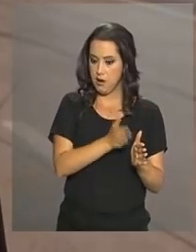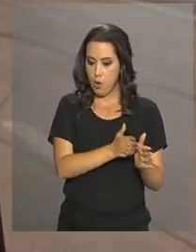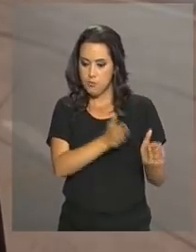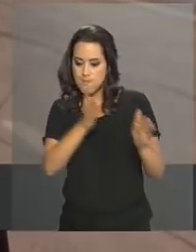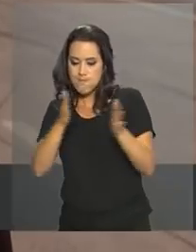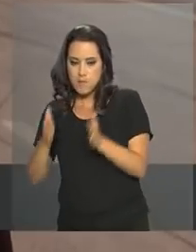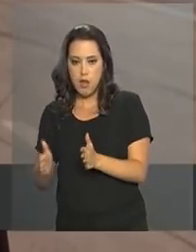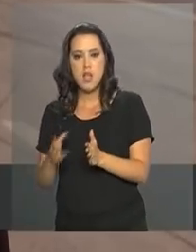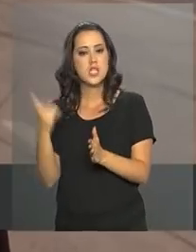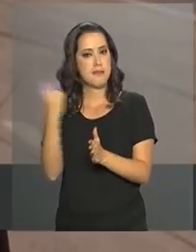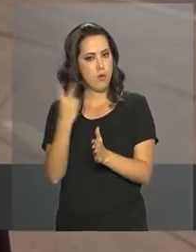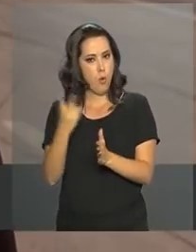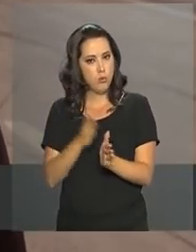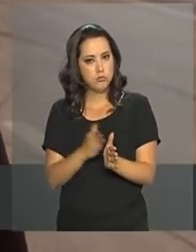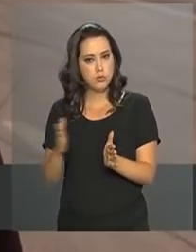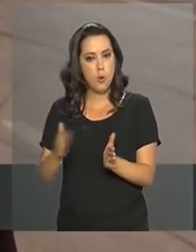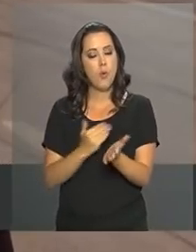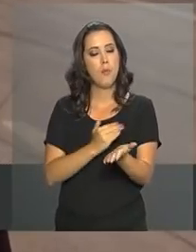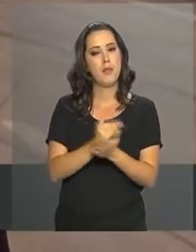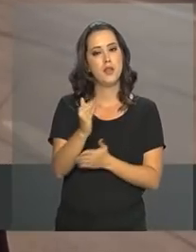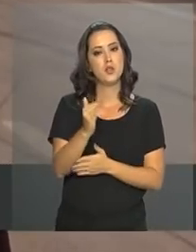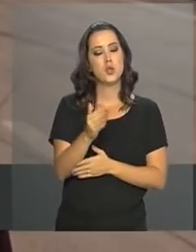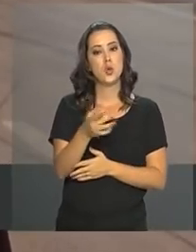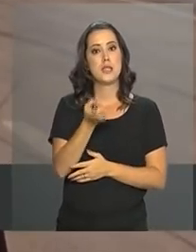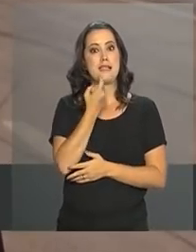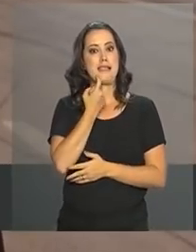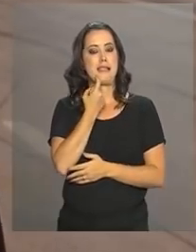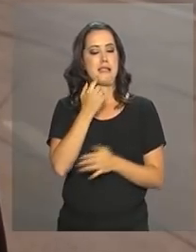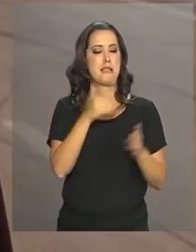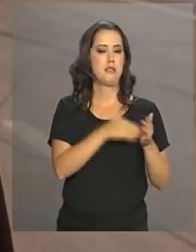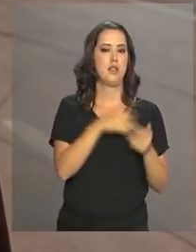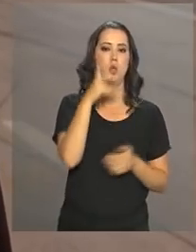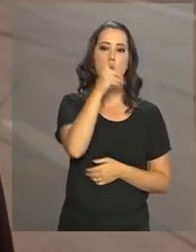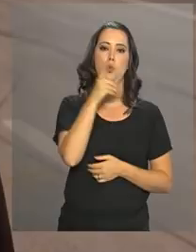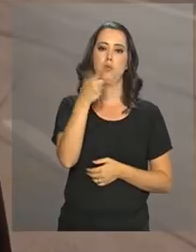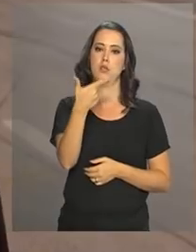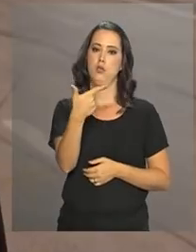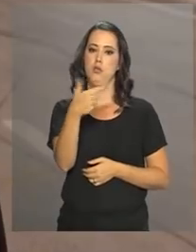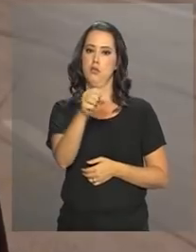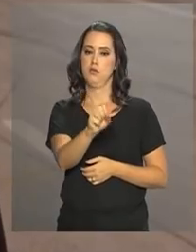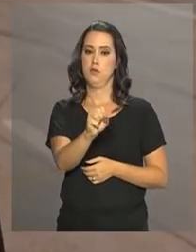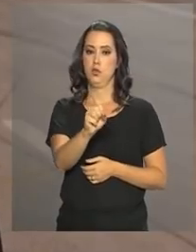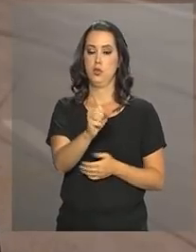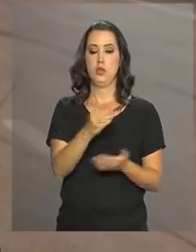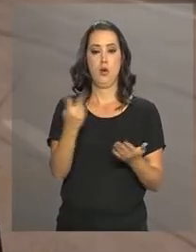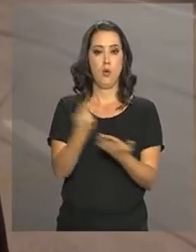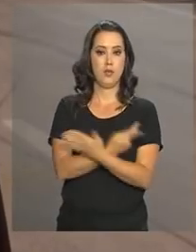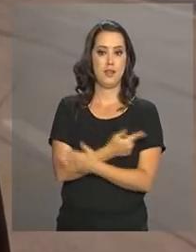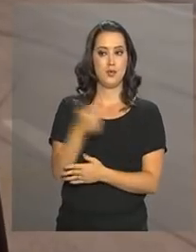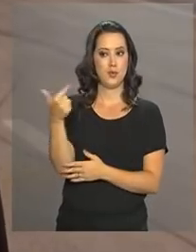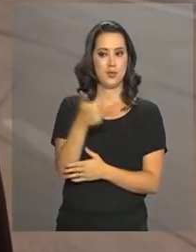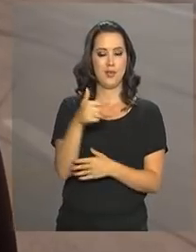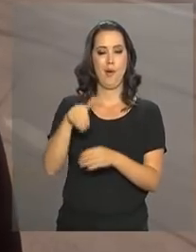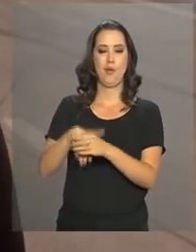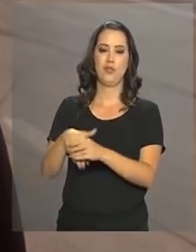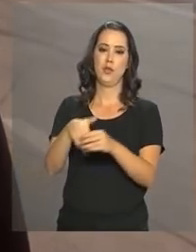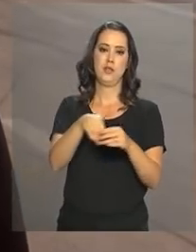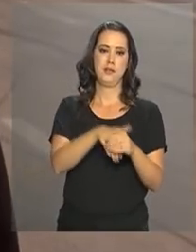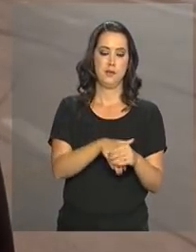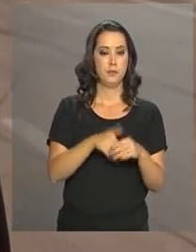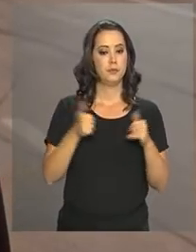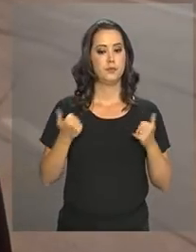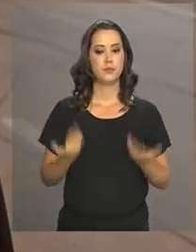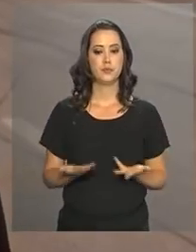Federal começou nesta sexta-feira e vai até domingo, dia 28, quando ocorre o segundo turno das